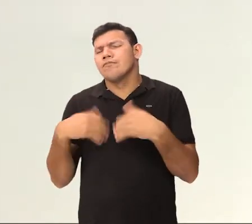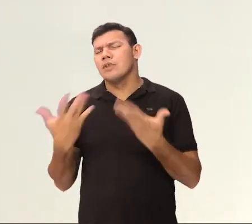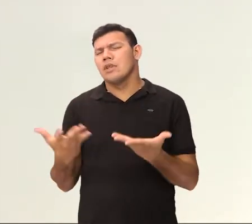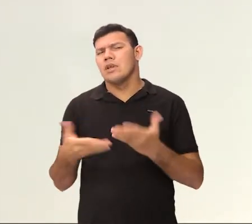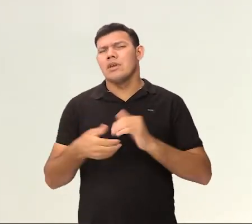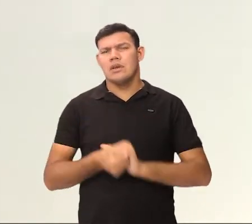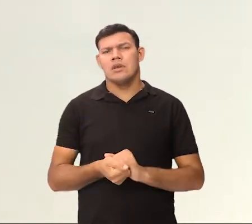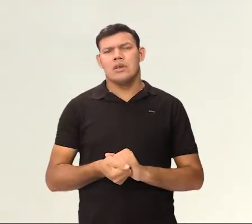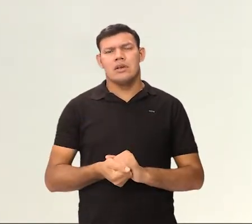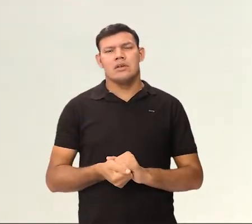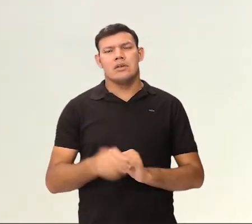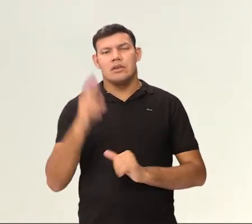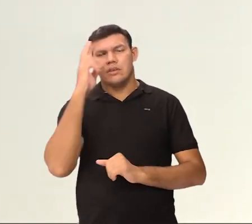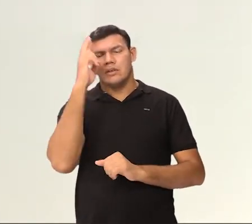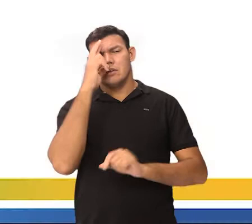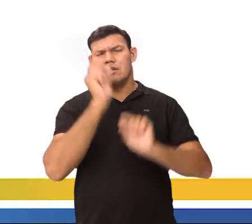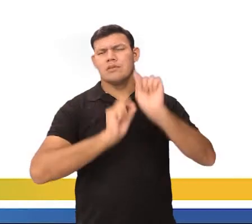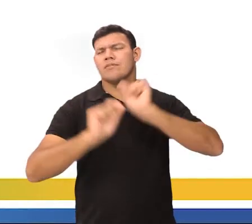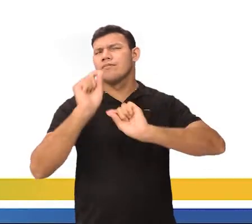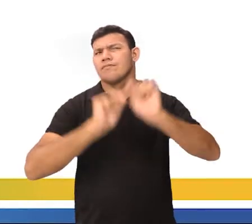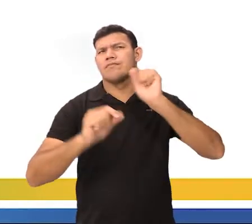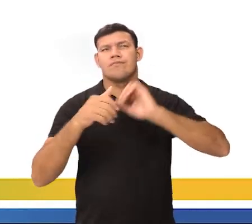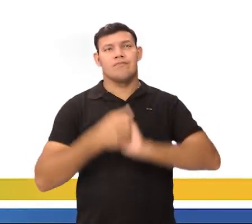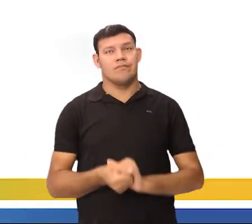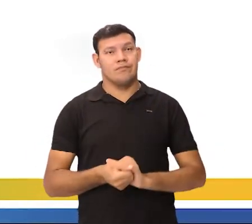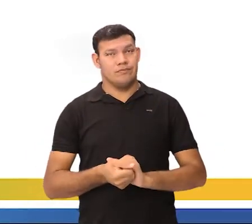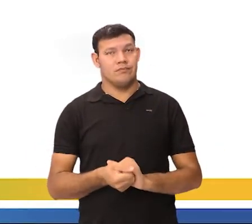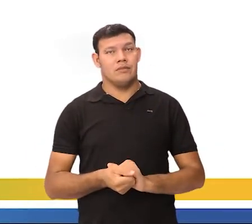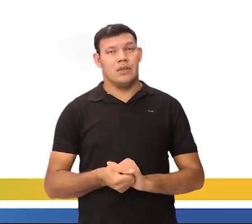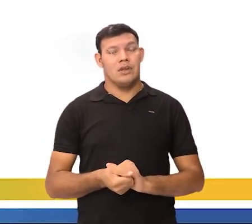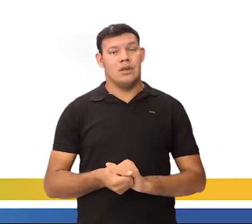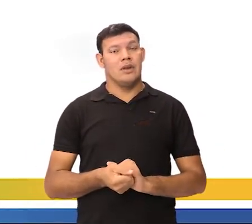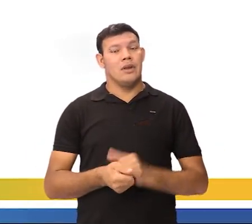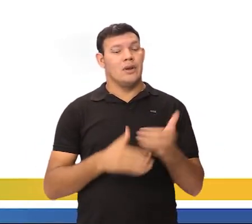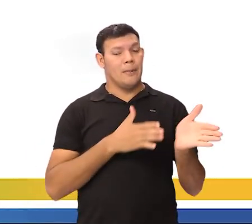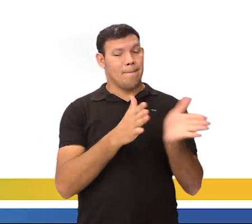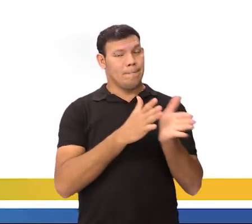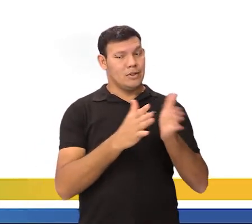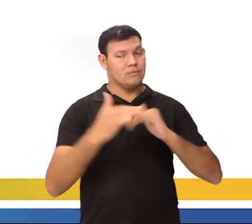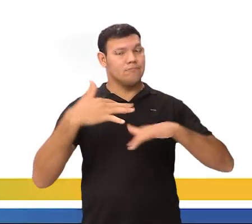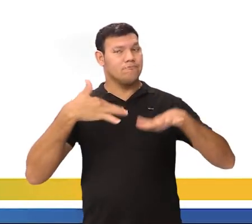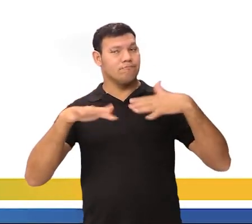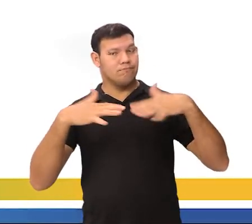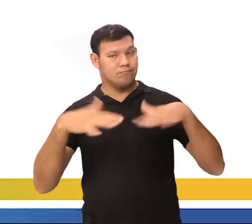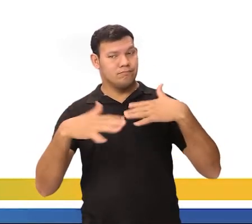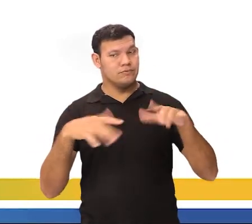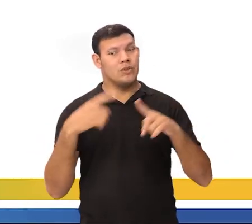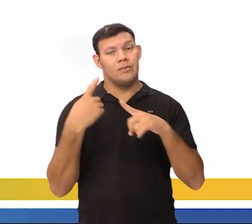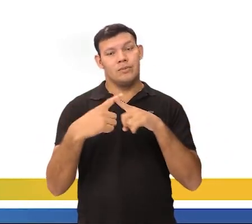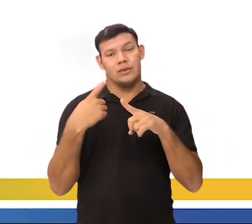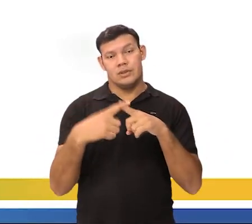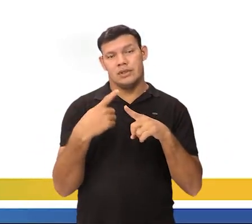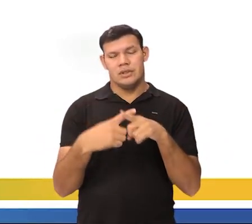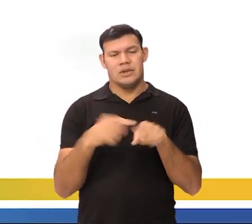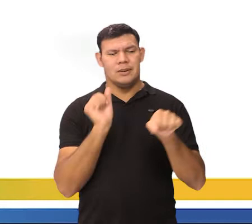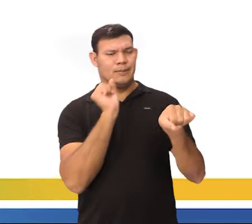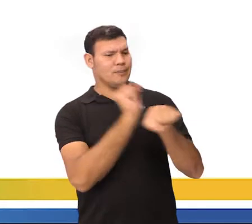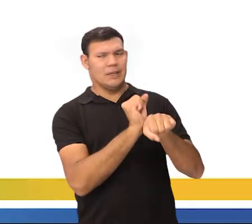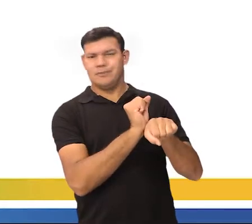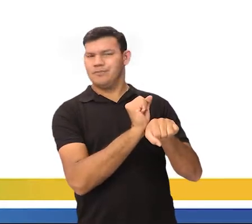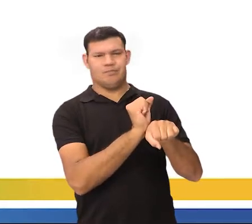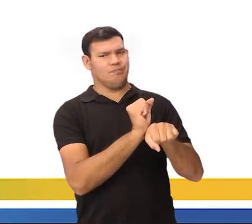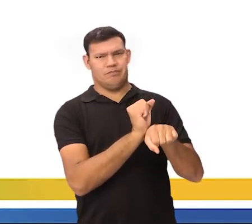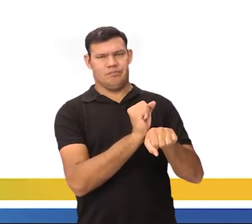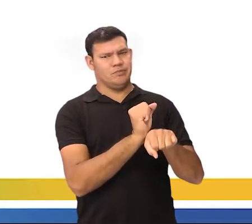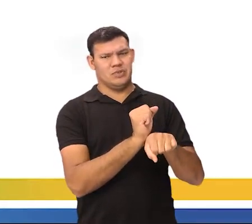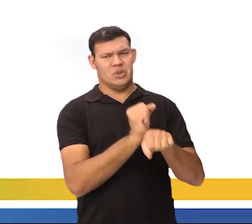história é o seguinte, observem, a história passa a ser um processo dinâmico, certo? Porque ela não é estagnada e não é uma